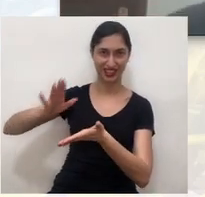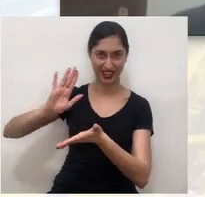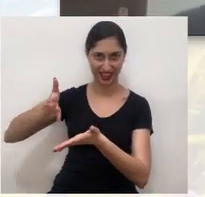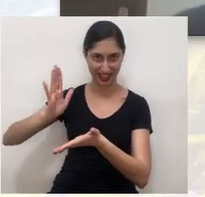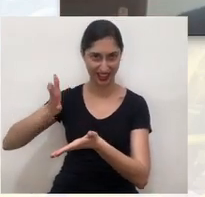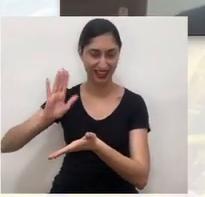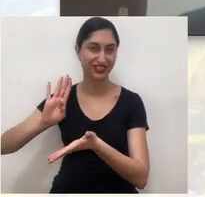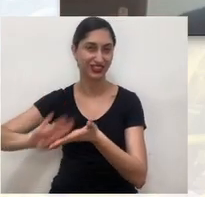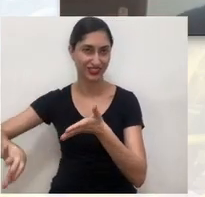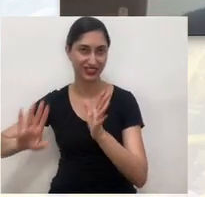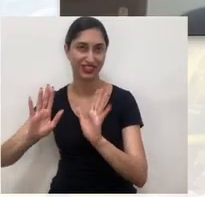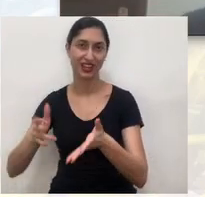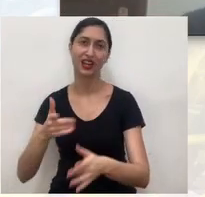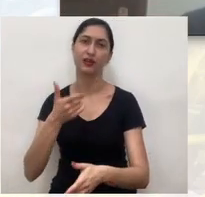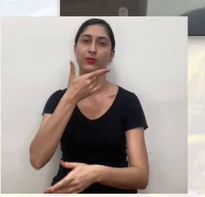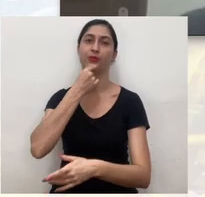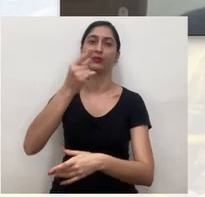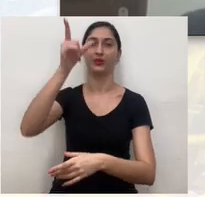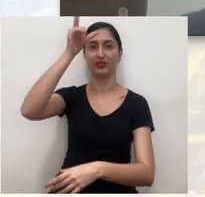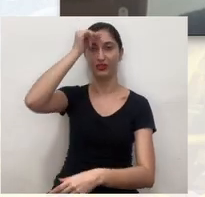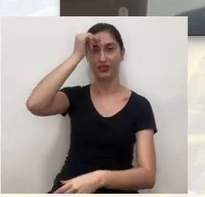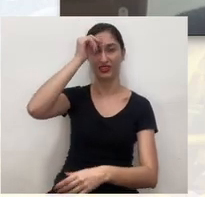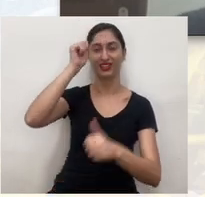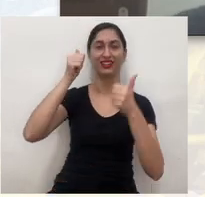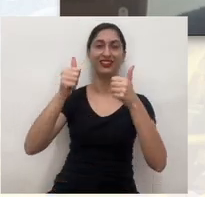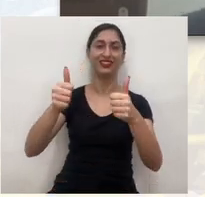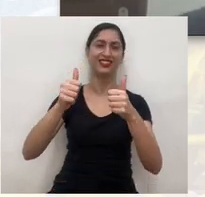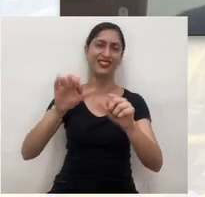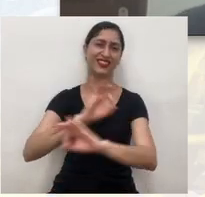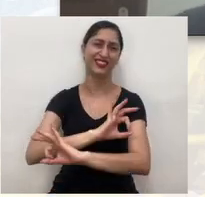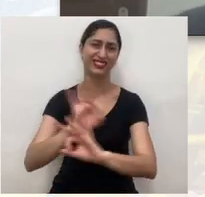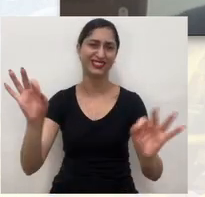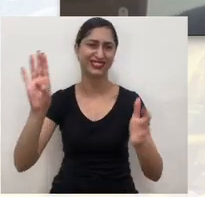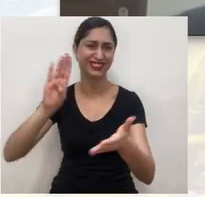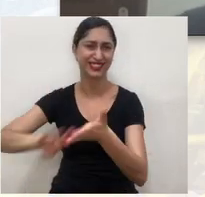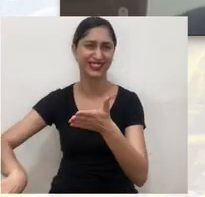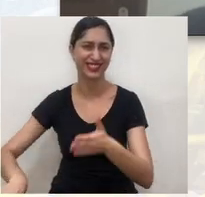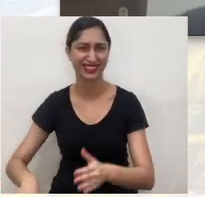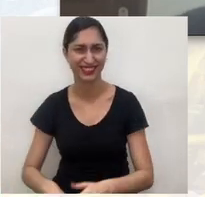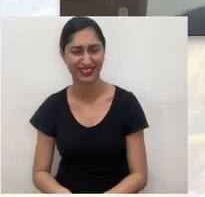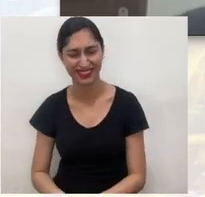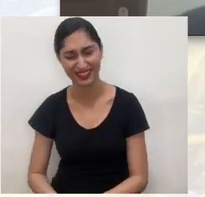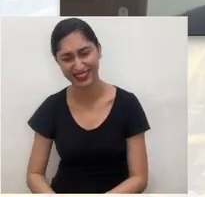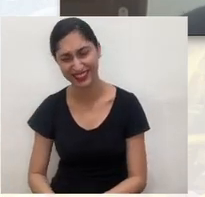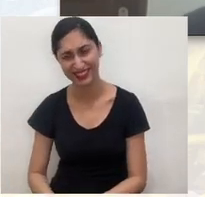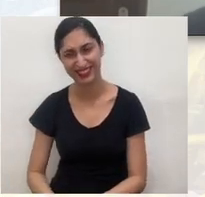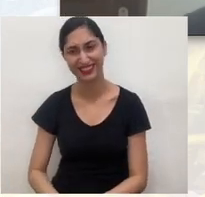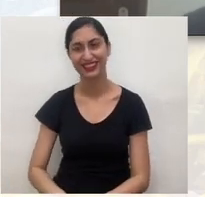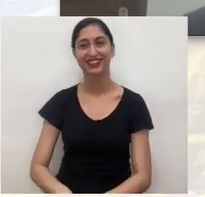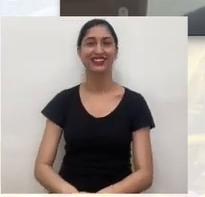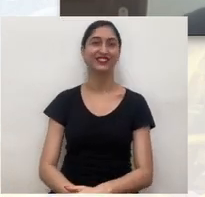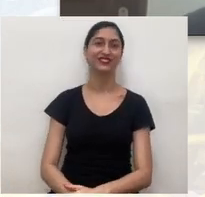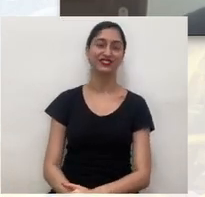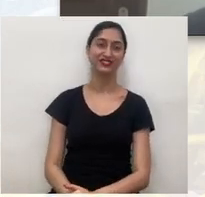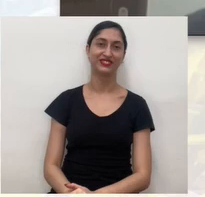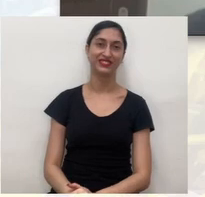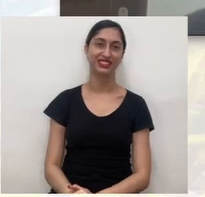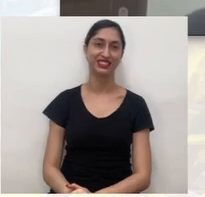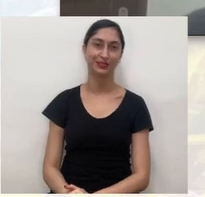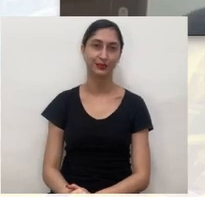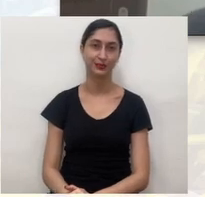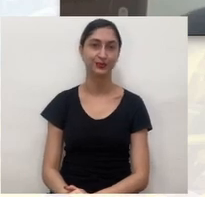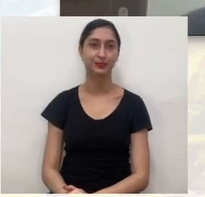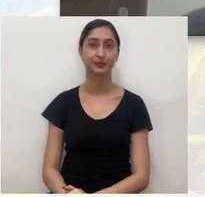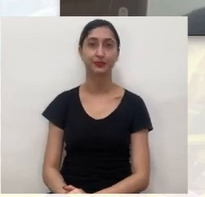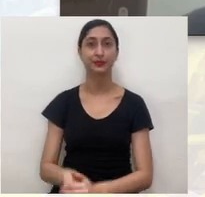deve paisagem. estar tranquilo lá onde ele estiver. Então. Ô, José, eu tenho uma pergunta e eu acho que por